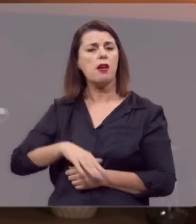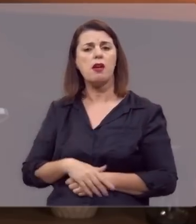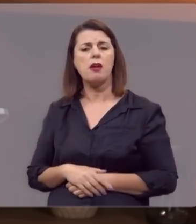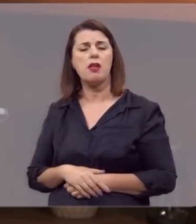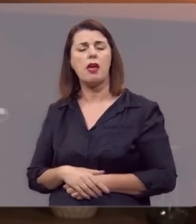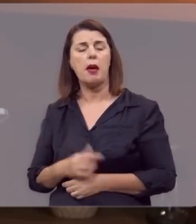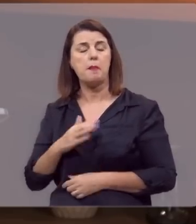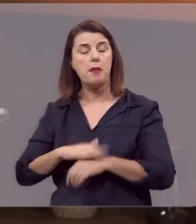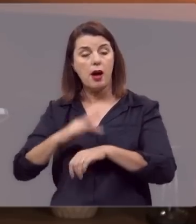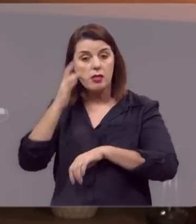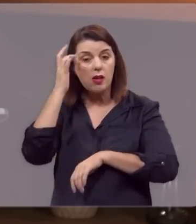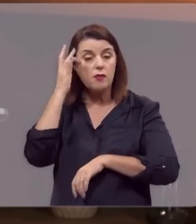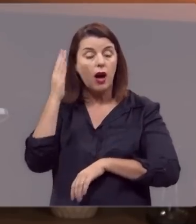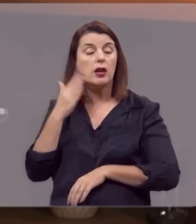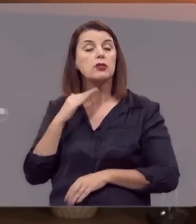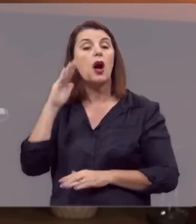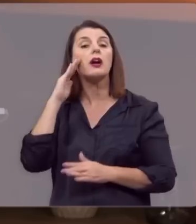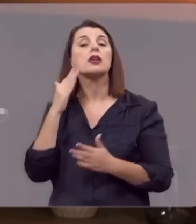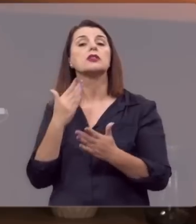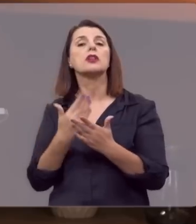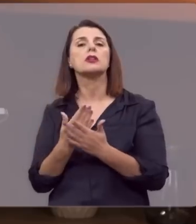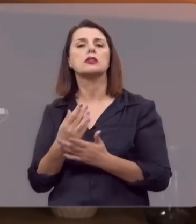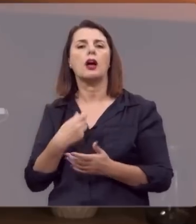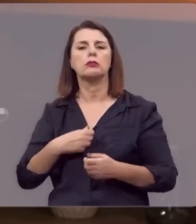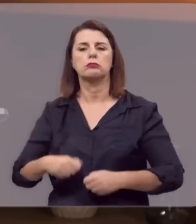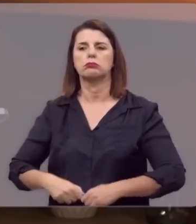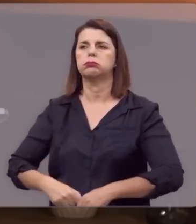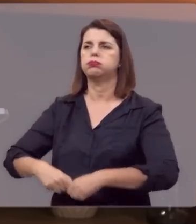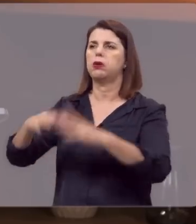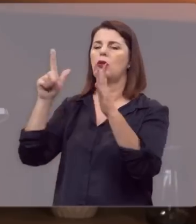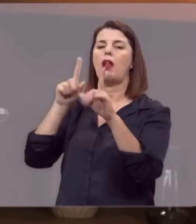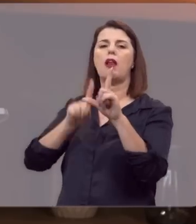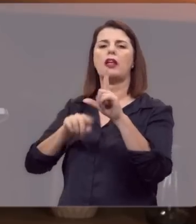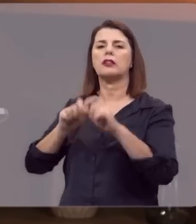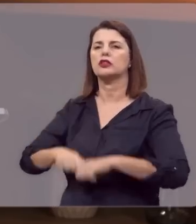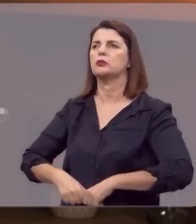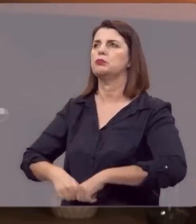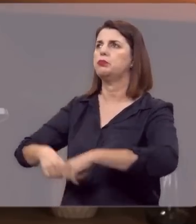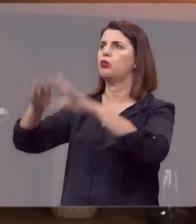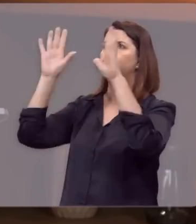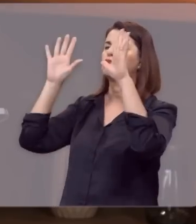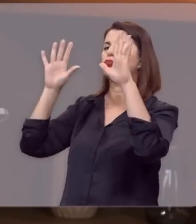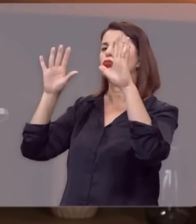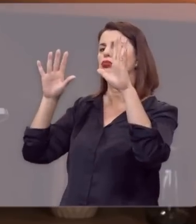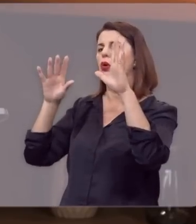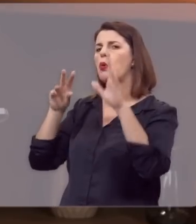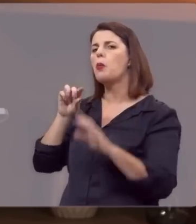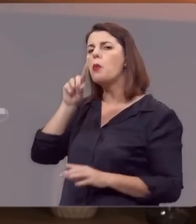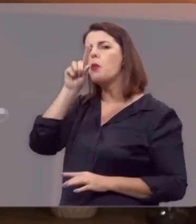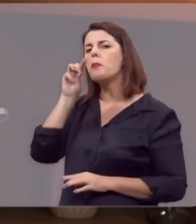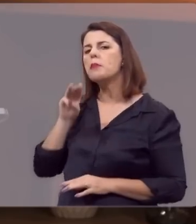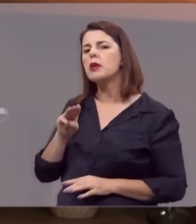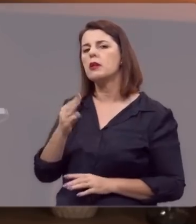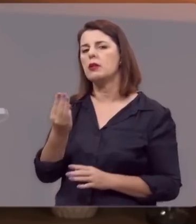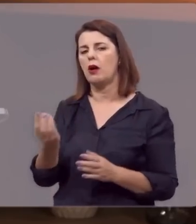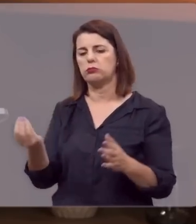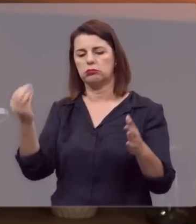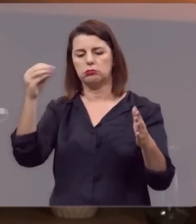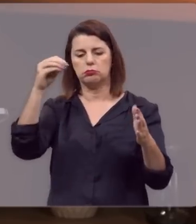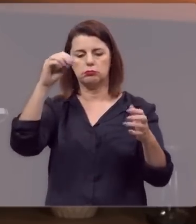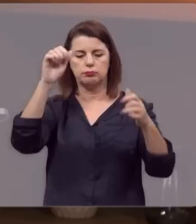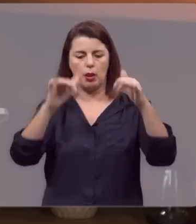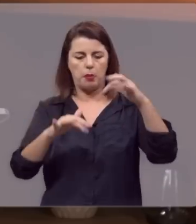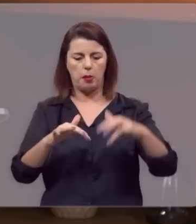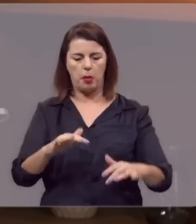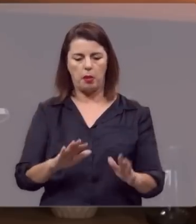mais fácil acreditar que se eu jogasse 1 bilhão de letras para o espaço e elas caíssem como uma grande enciclopédia,